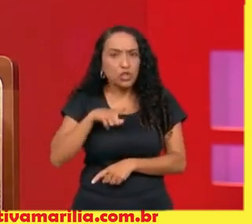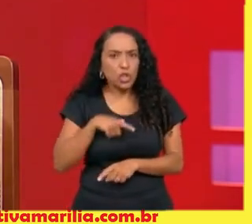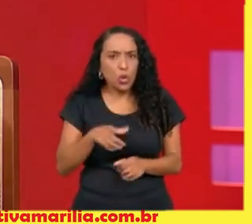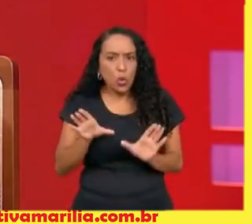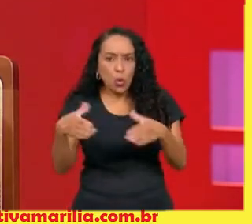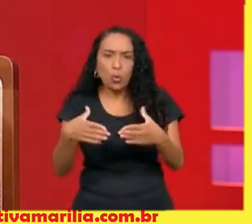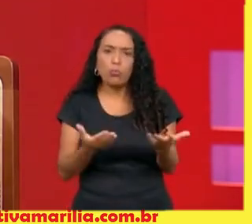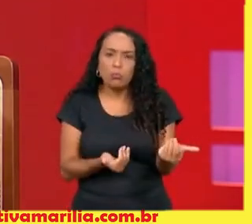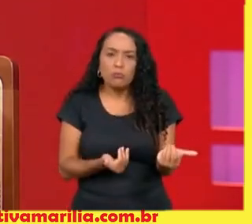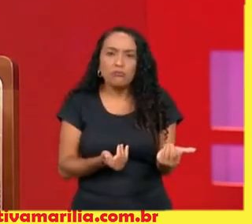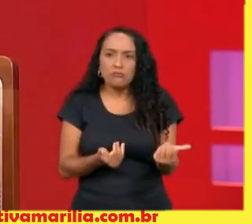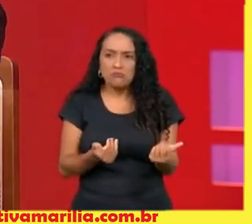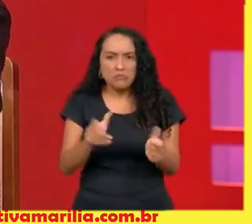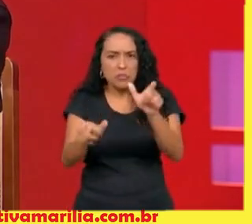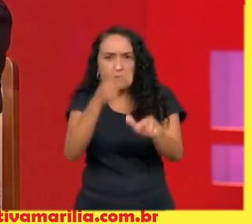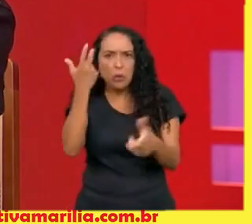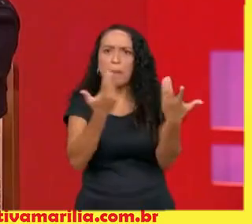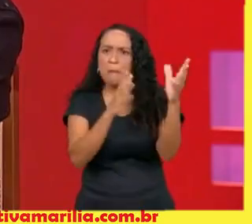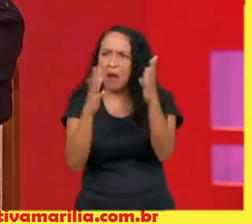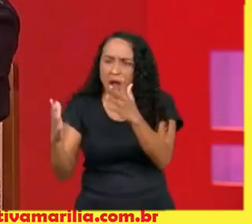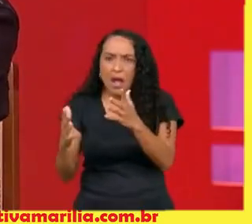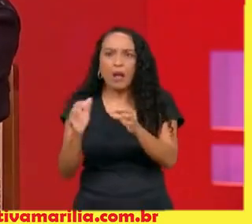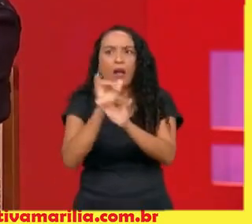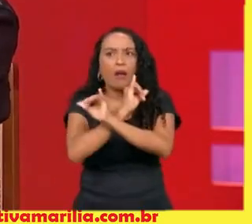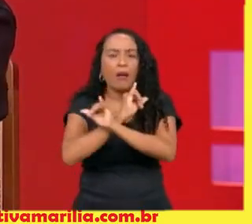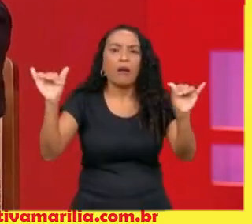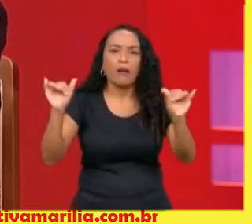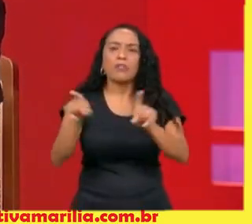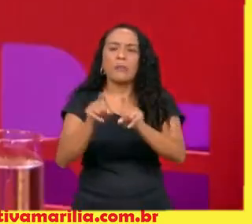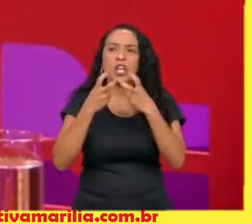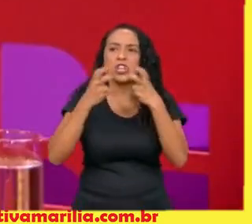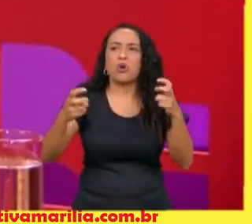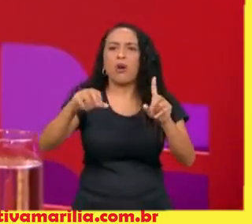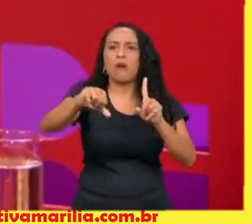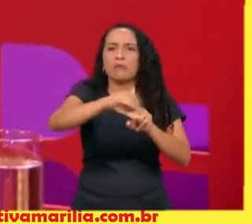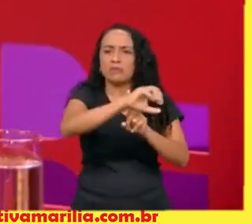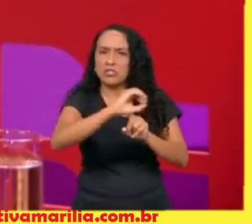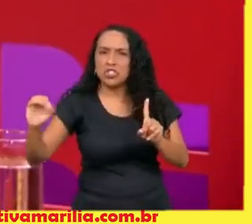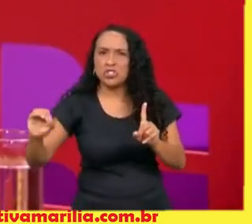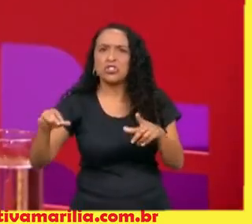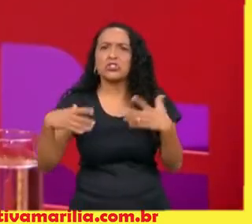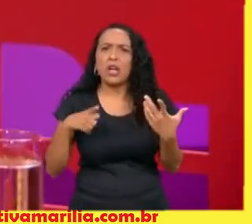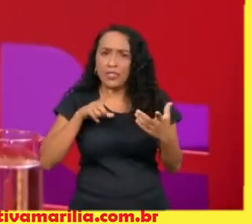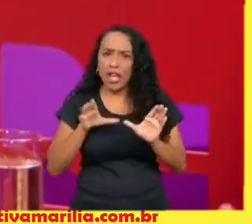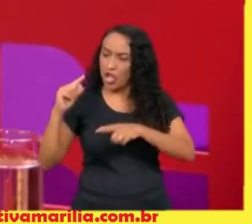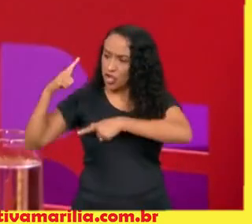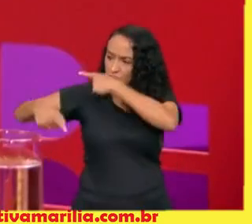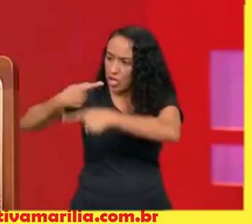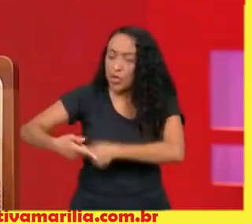foi aplaudido, o pessoal gritou sem anistia, inclusive essa molecada que estava lá. Tem uma geração, então, que tem uma geração nova